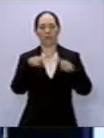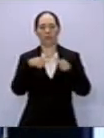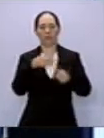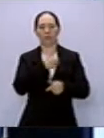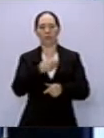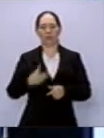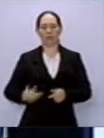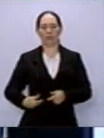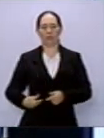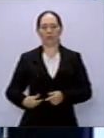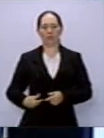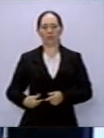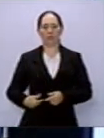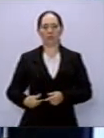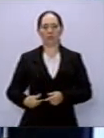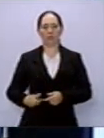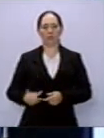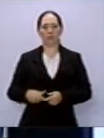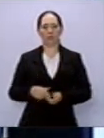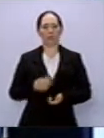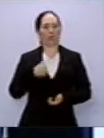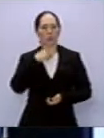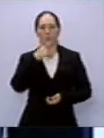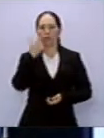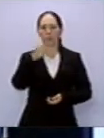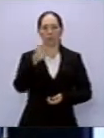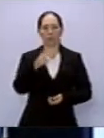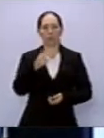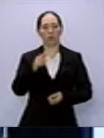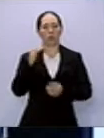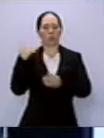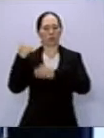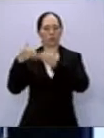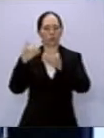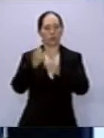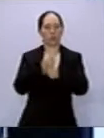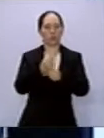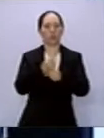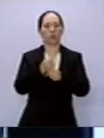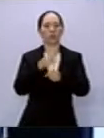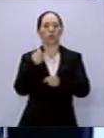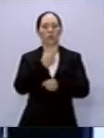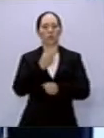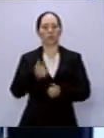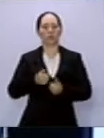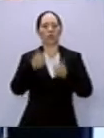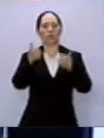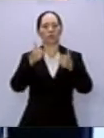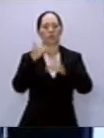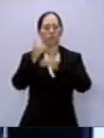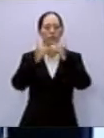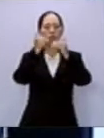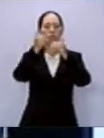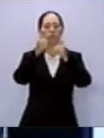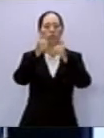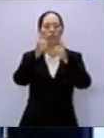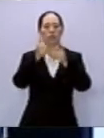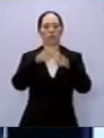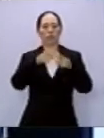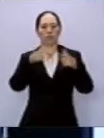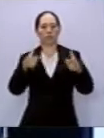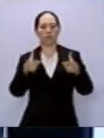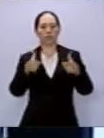públicos Não acho não tenho dúvida nenhuma aqui nos últimos anos nós temos tido êxito crescido bastante